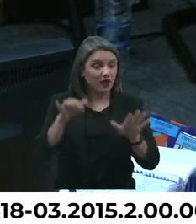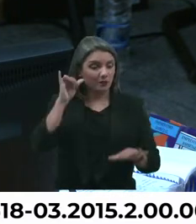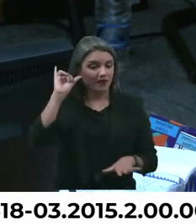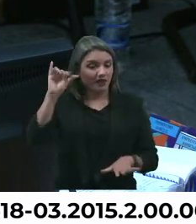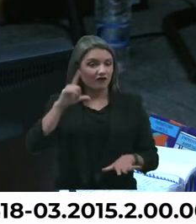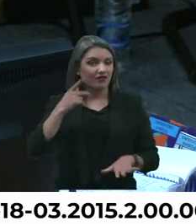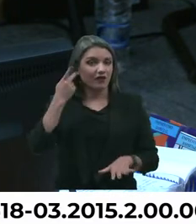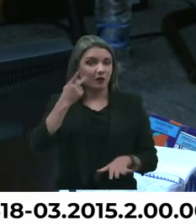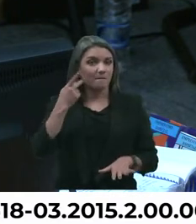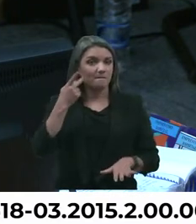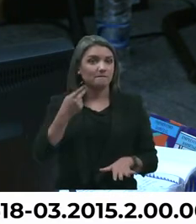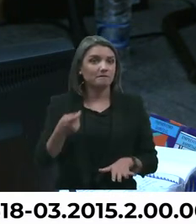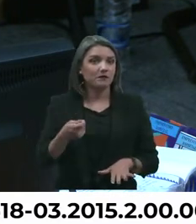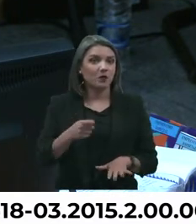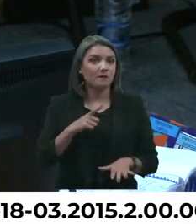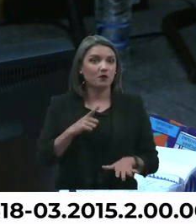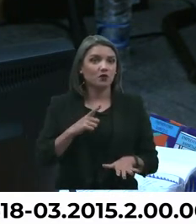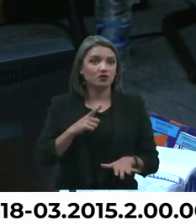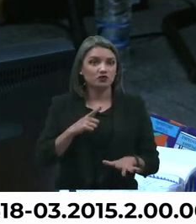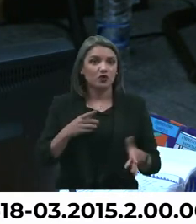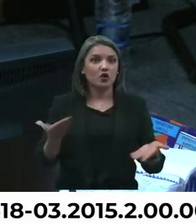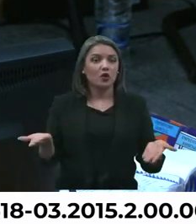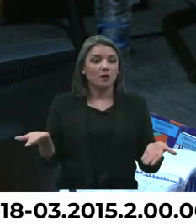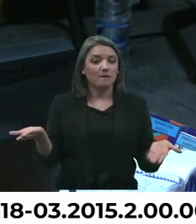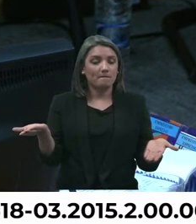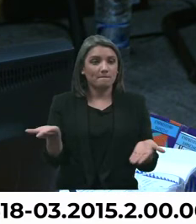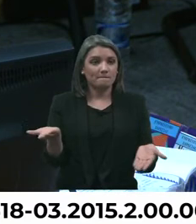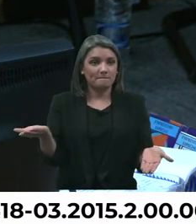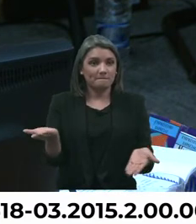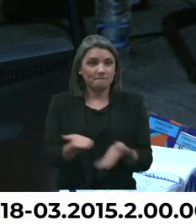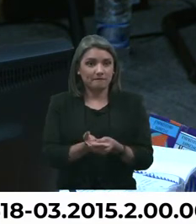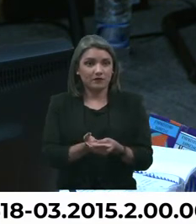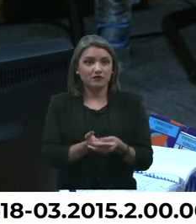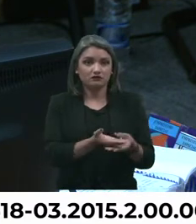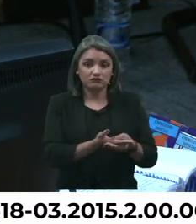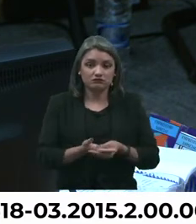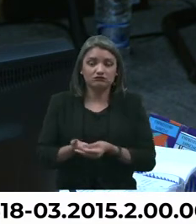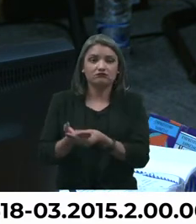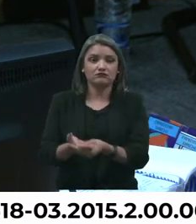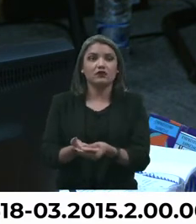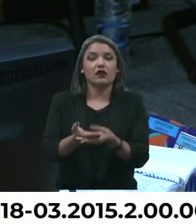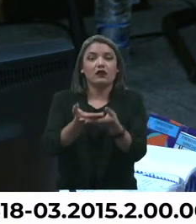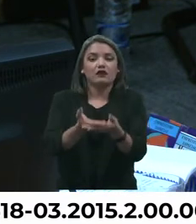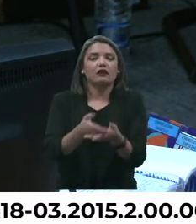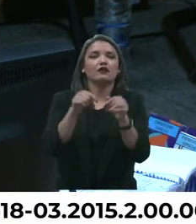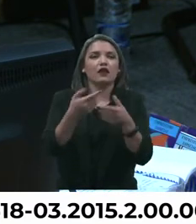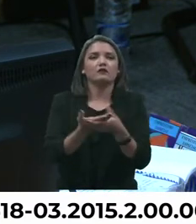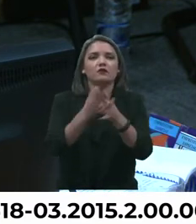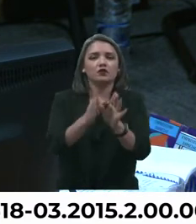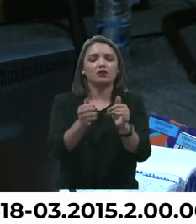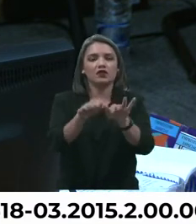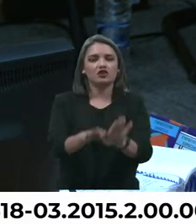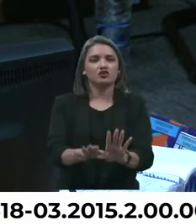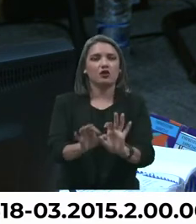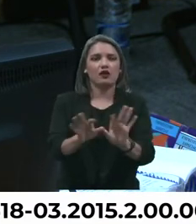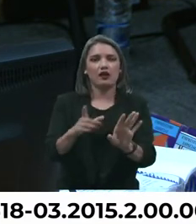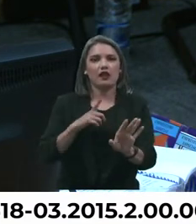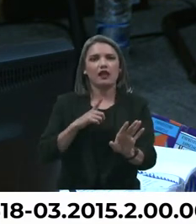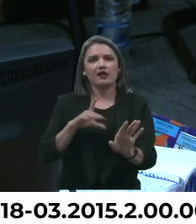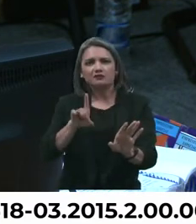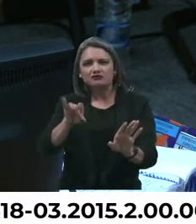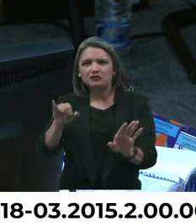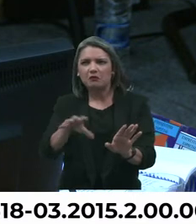promotoria retirasse os autos em data próxima à disponibilização no escaninho, como demonstra o depoimento